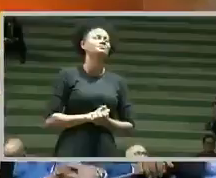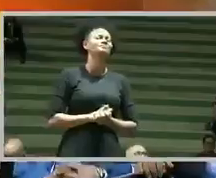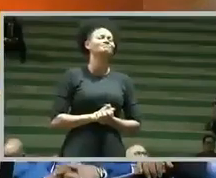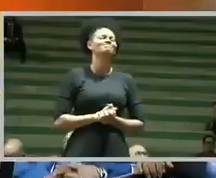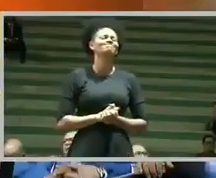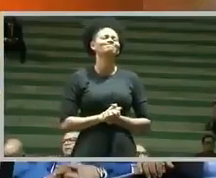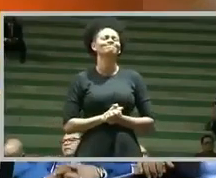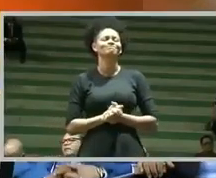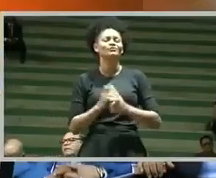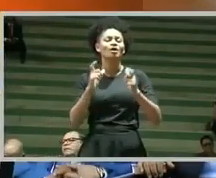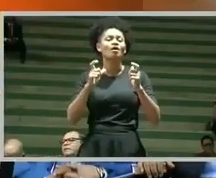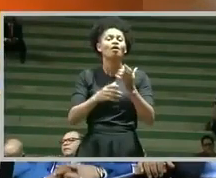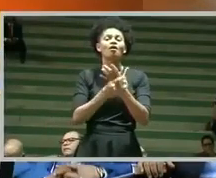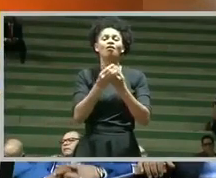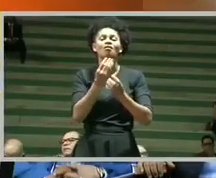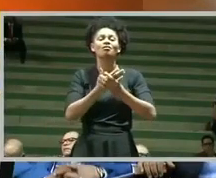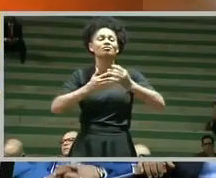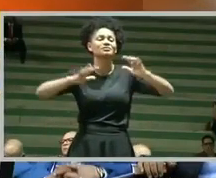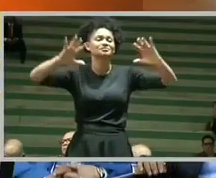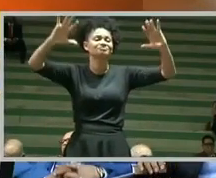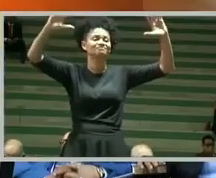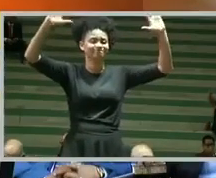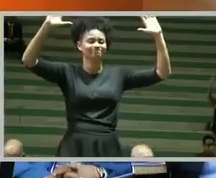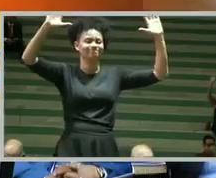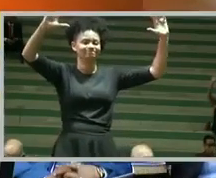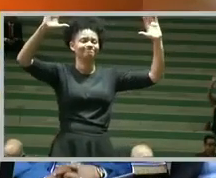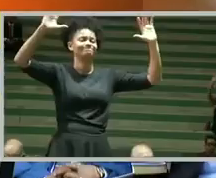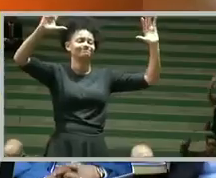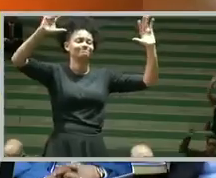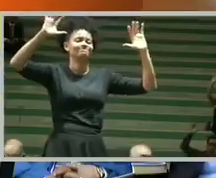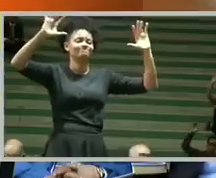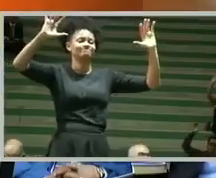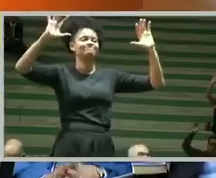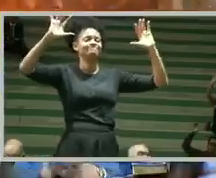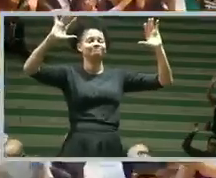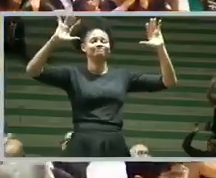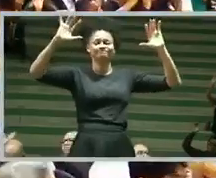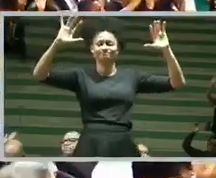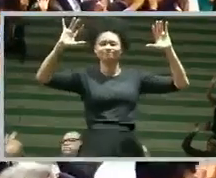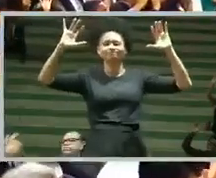Onde está a mão que você levanta para adorar o Senhor?